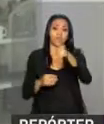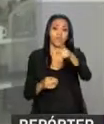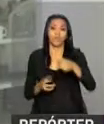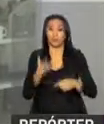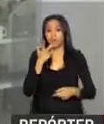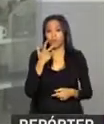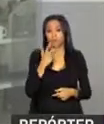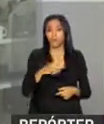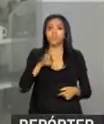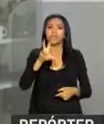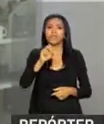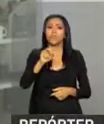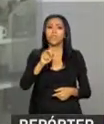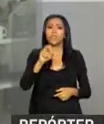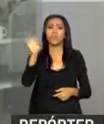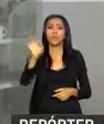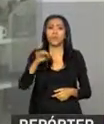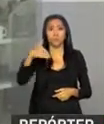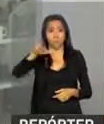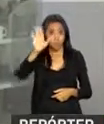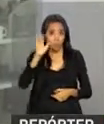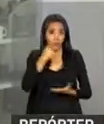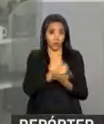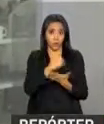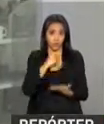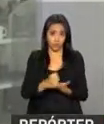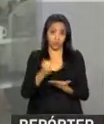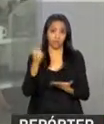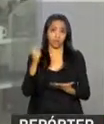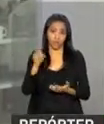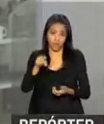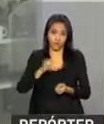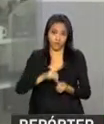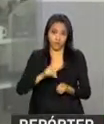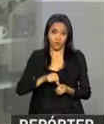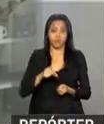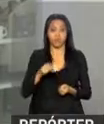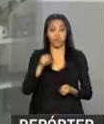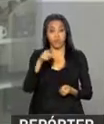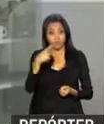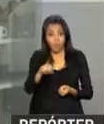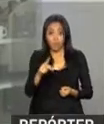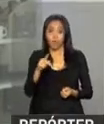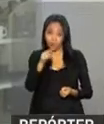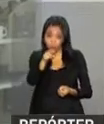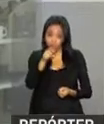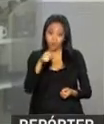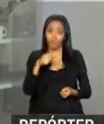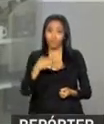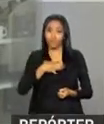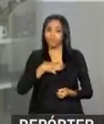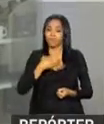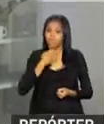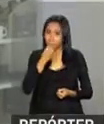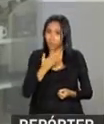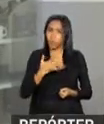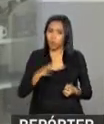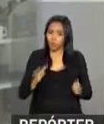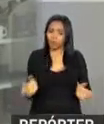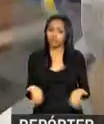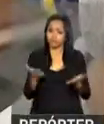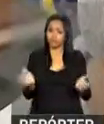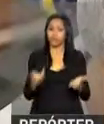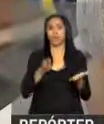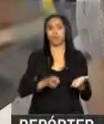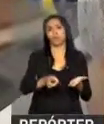de 50% a mais de contratação nesse período. Então, assim, para a gente foi uma ferramenta essencial para a sobrevivência e para a expansão do